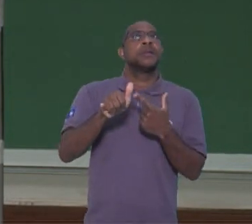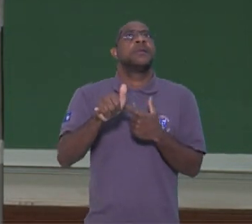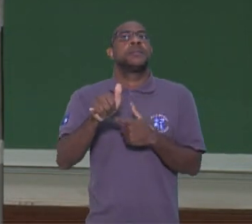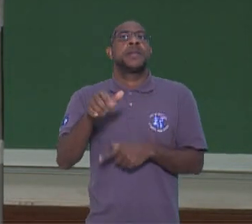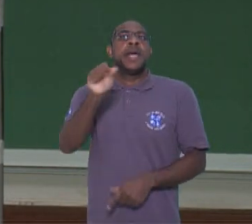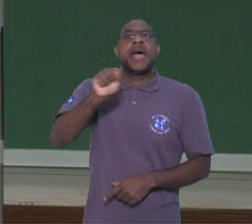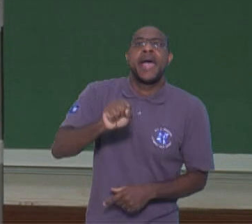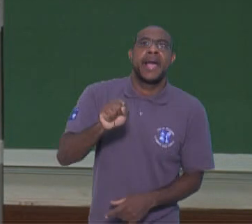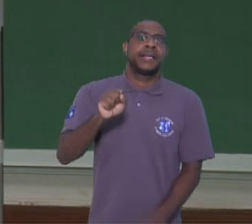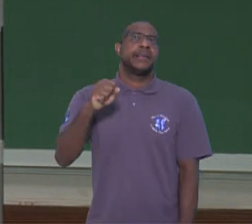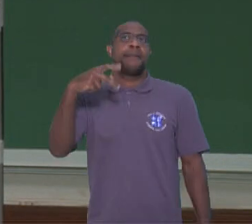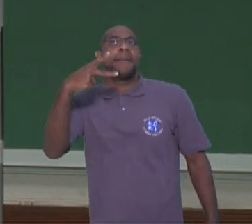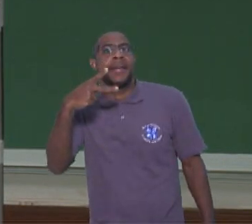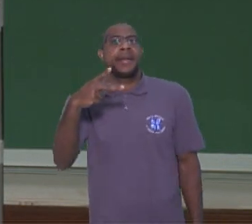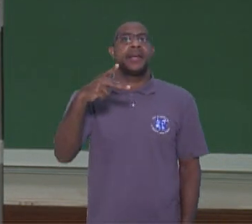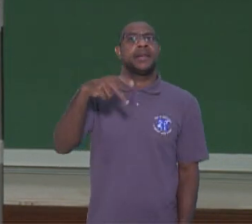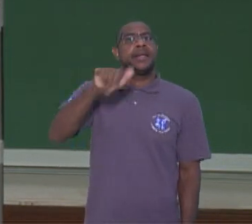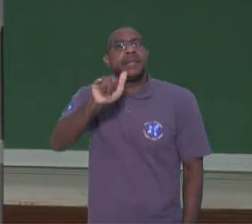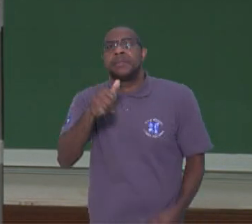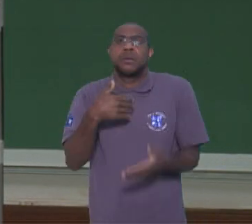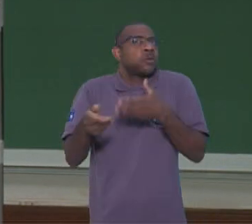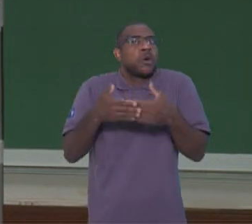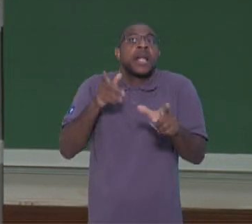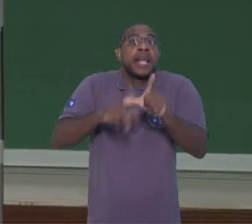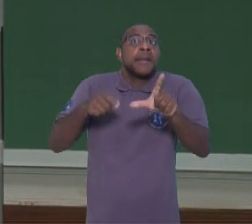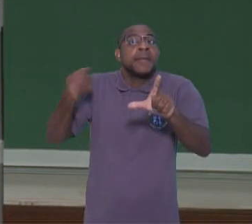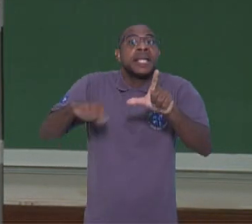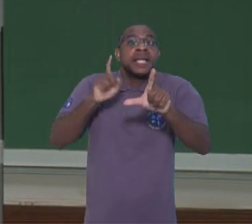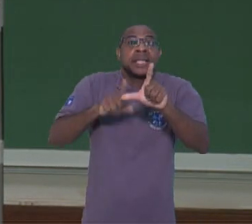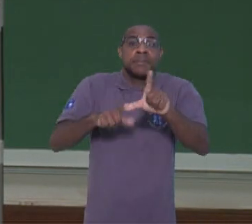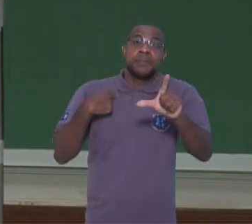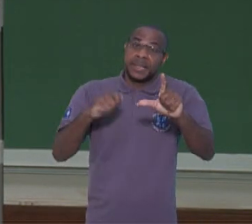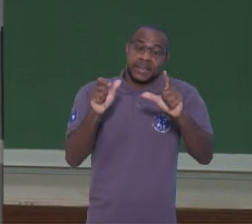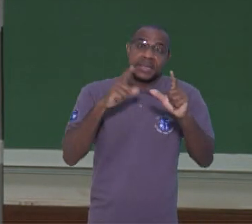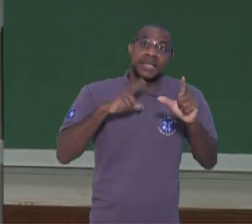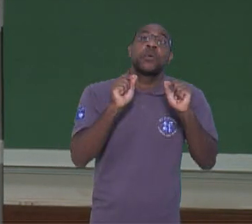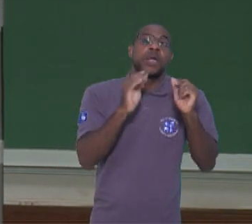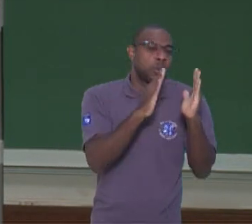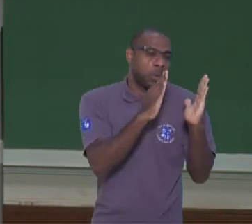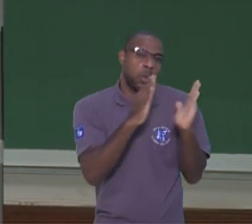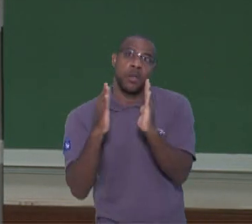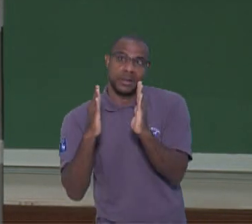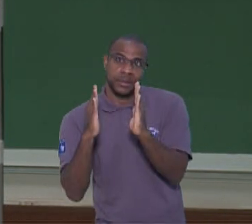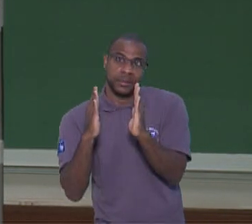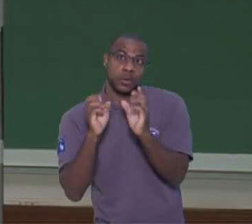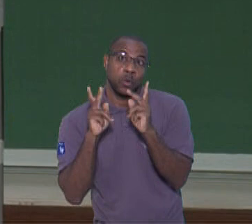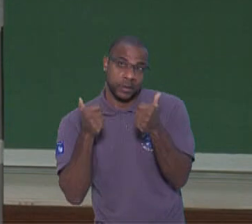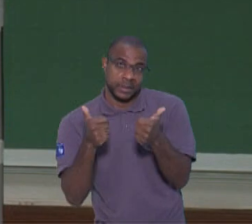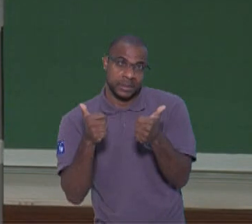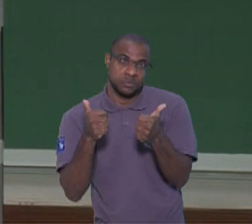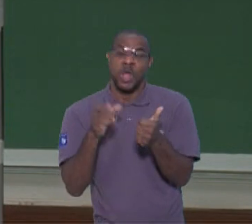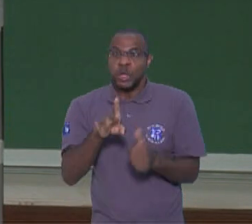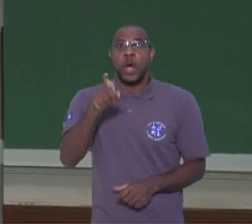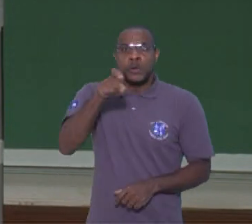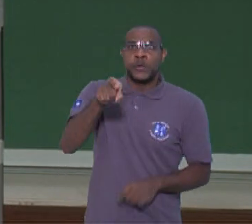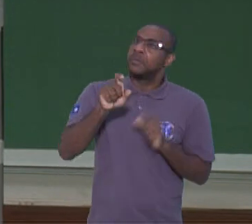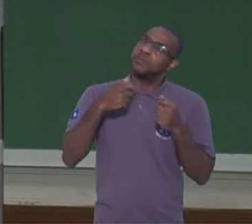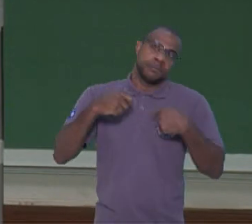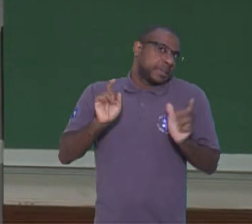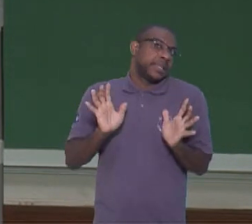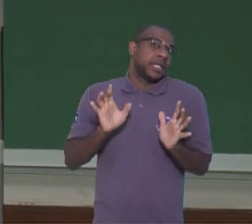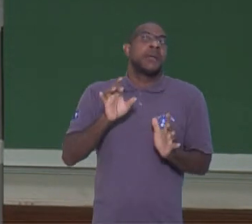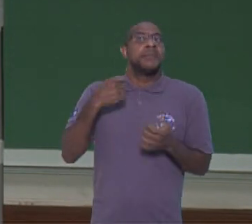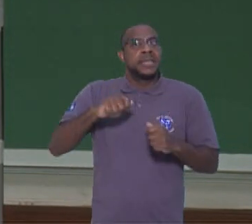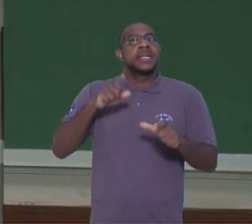S, P, sei lá. Enfim, uma letra. Só que ela tem que ter uma sequência. Ok? Beleza? Tá entendendo? Legal,